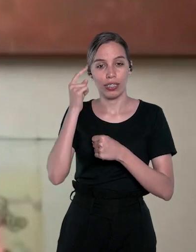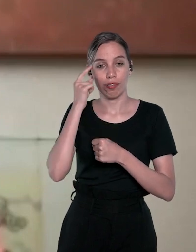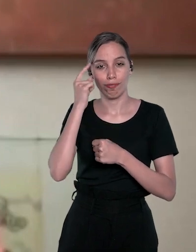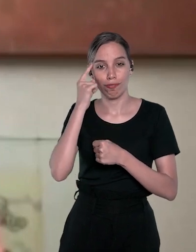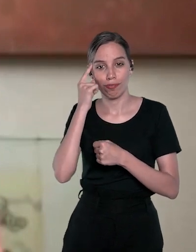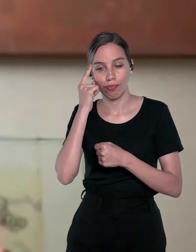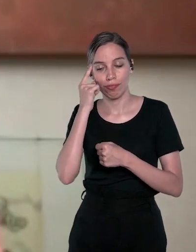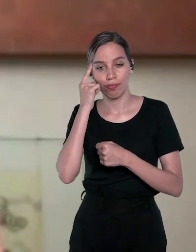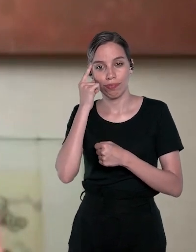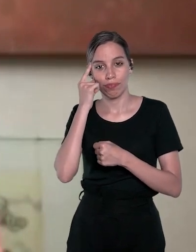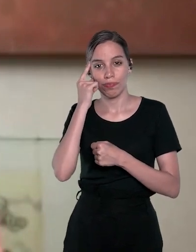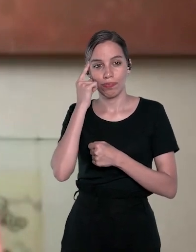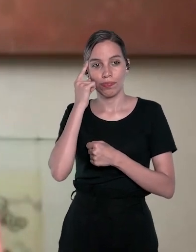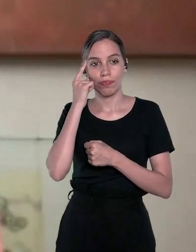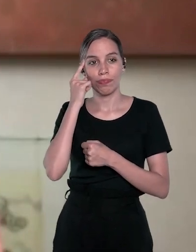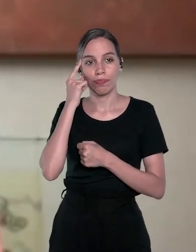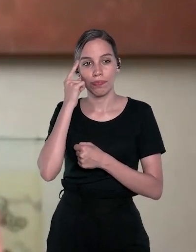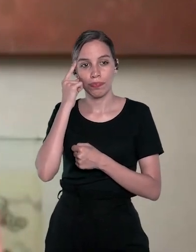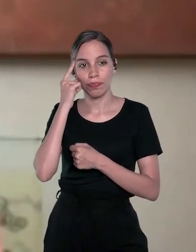eu procurei dar aí